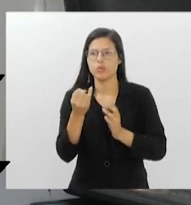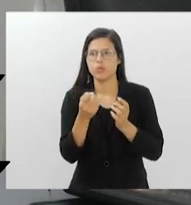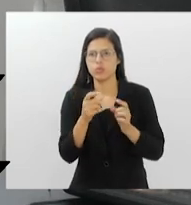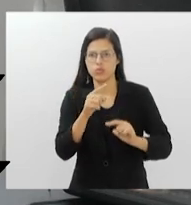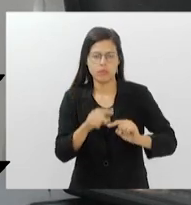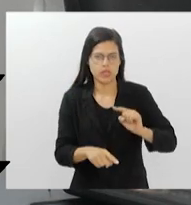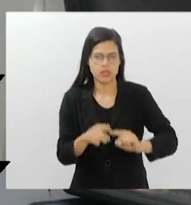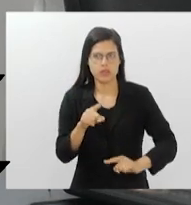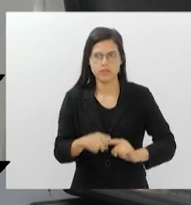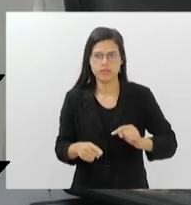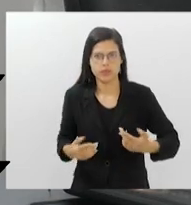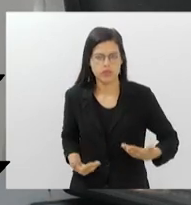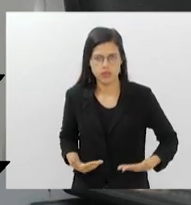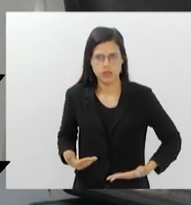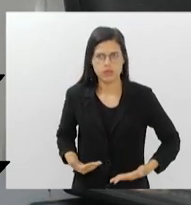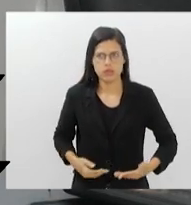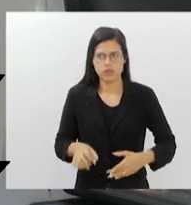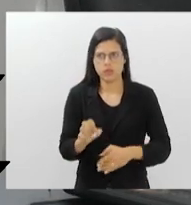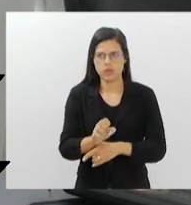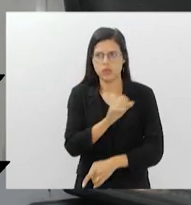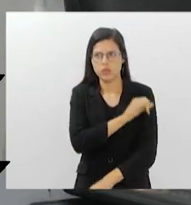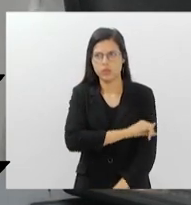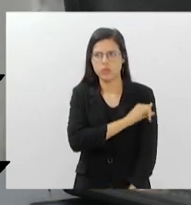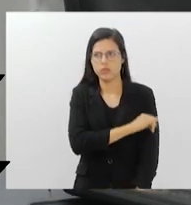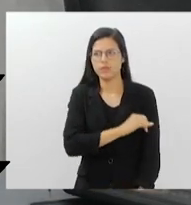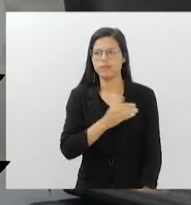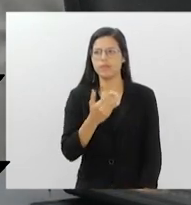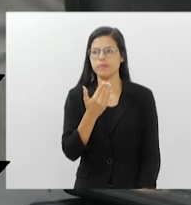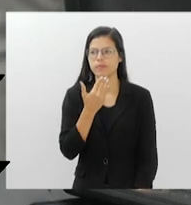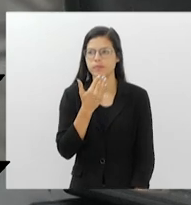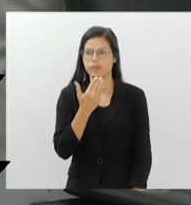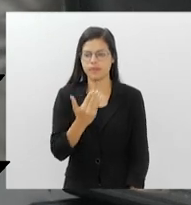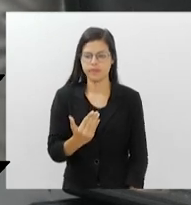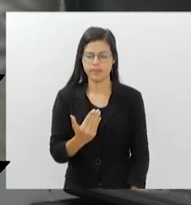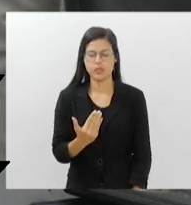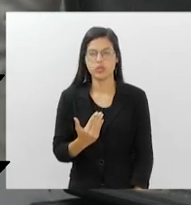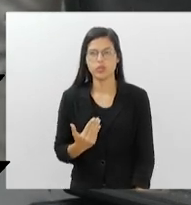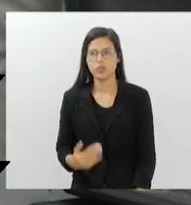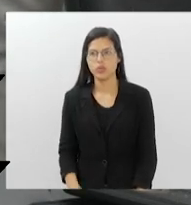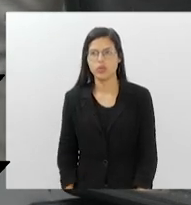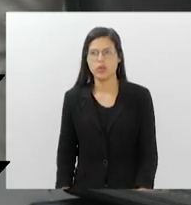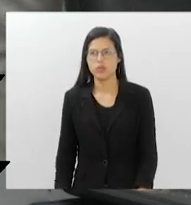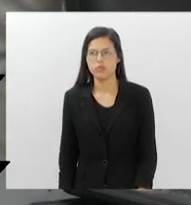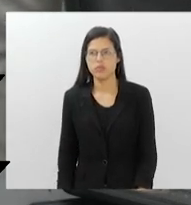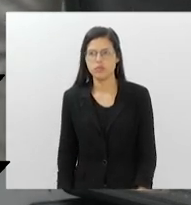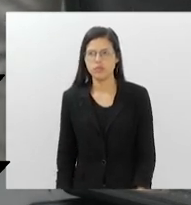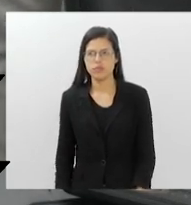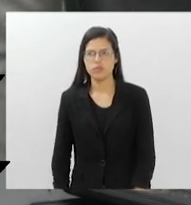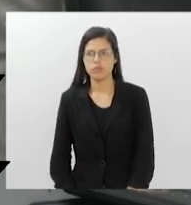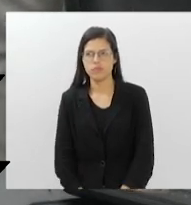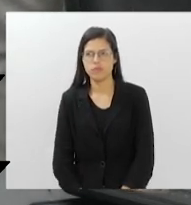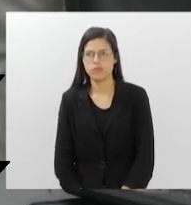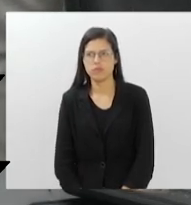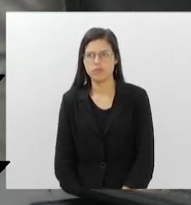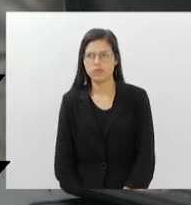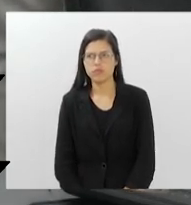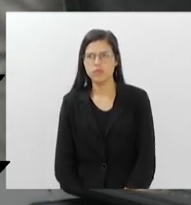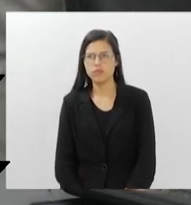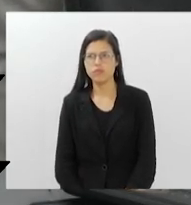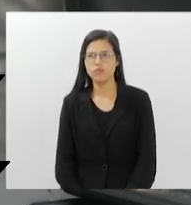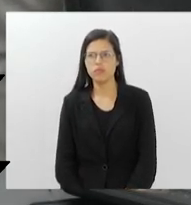Janeiro ele eh pediu ele ele ponderou uma uma baixa ind diligência